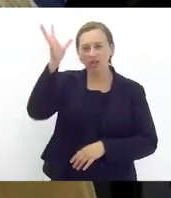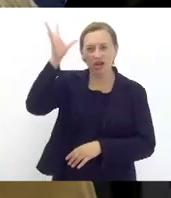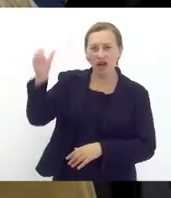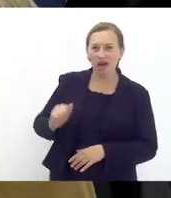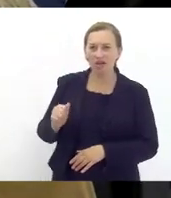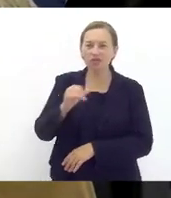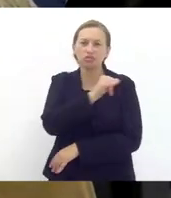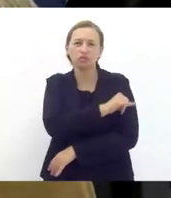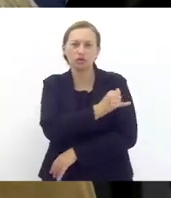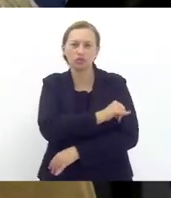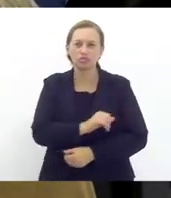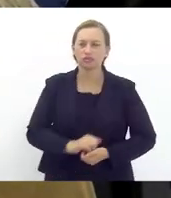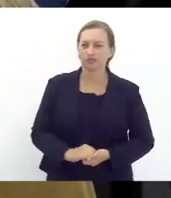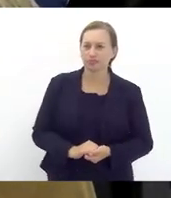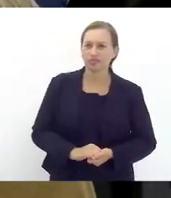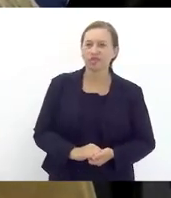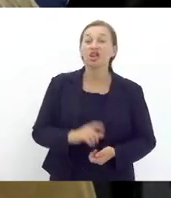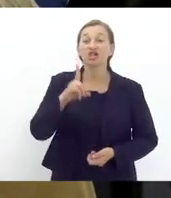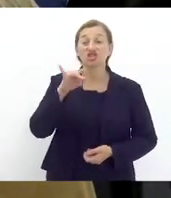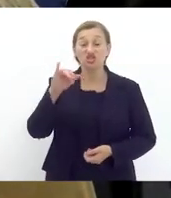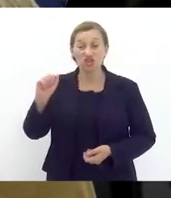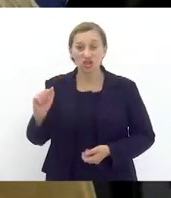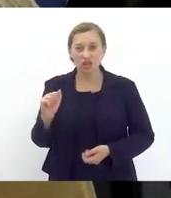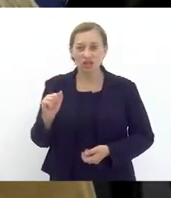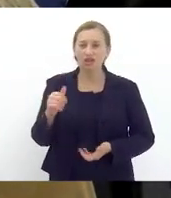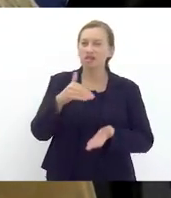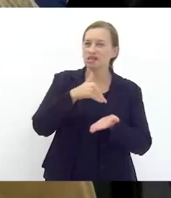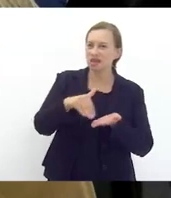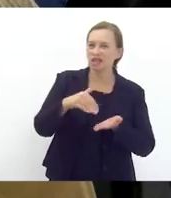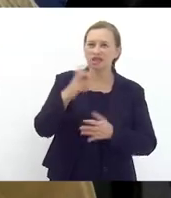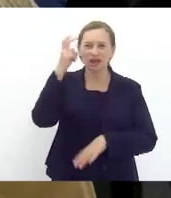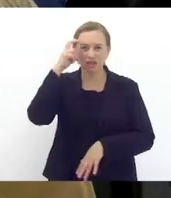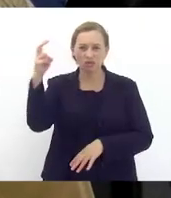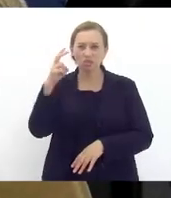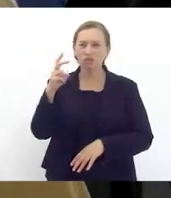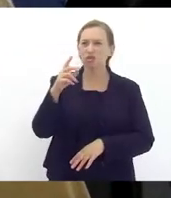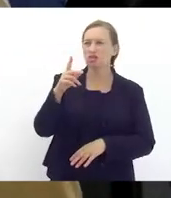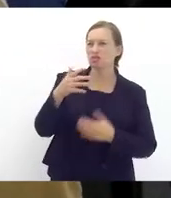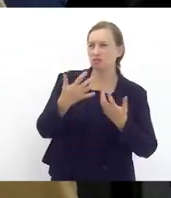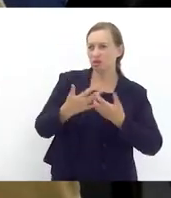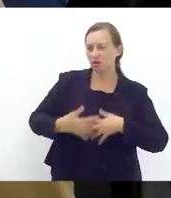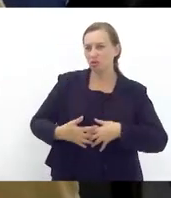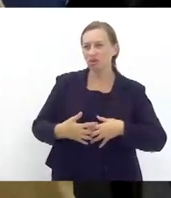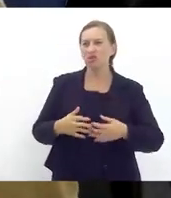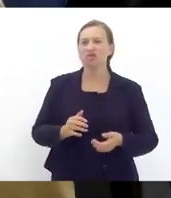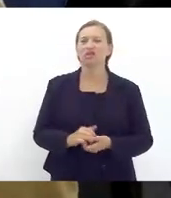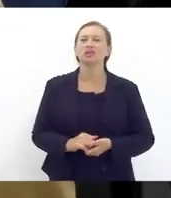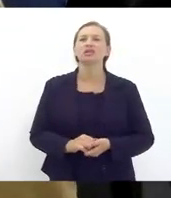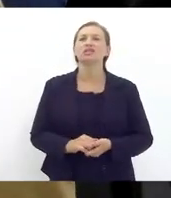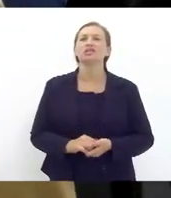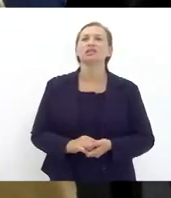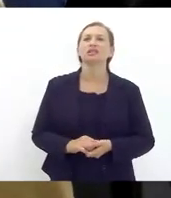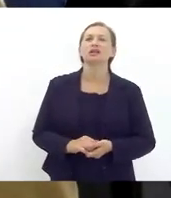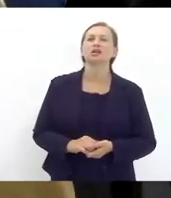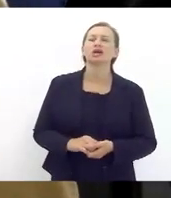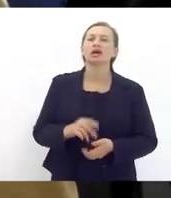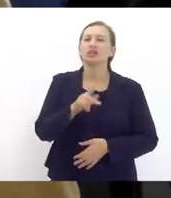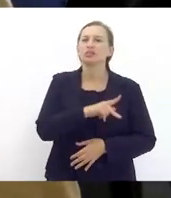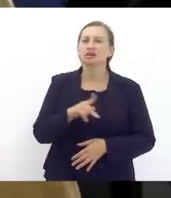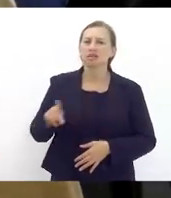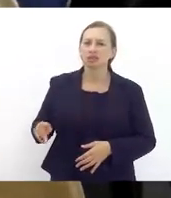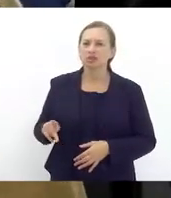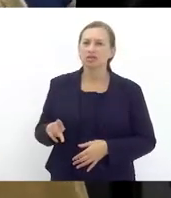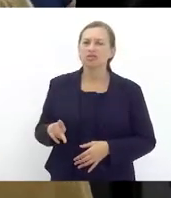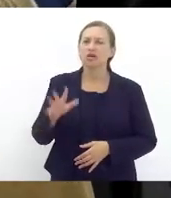carioca que a secretária de Cultura de Petrópolis e também a presidenta